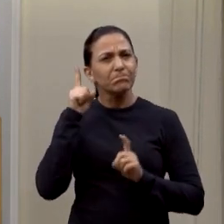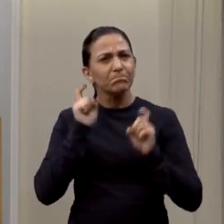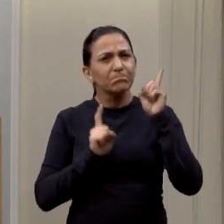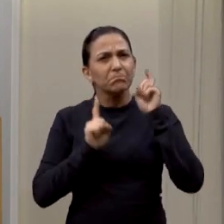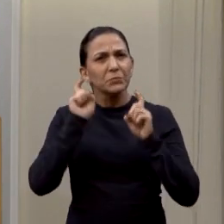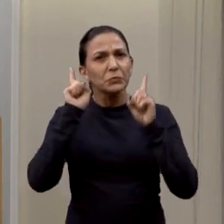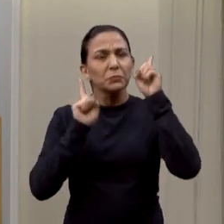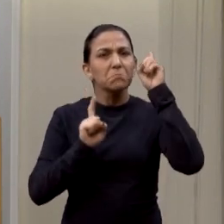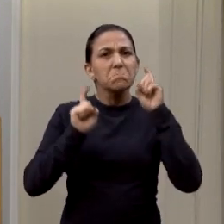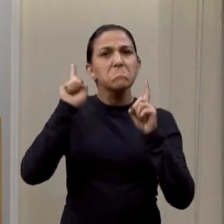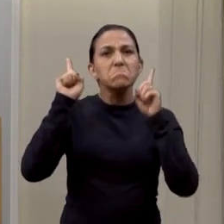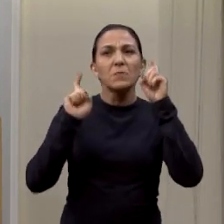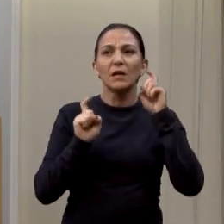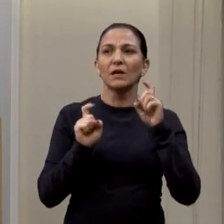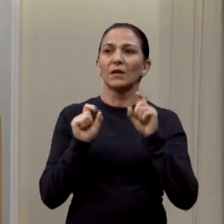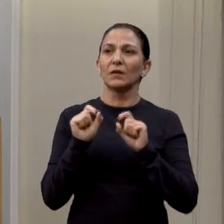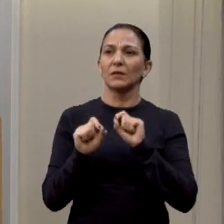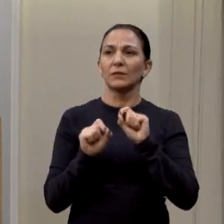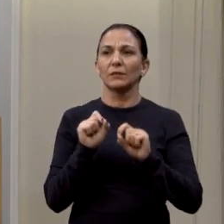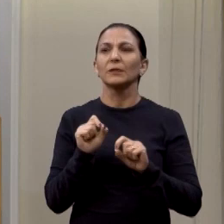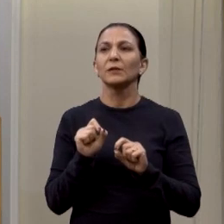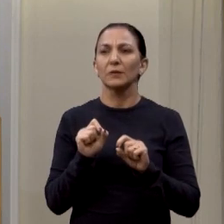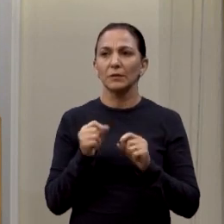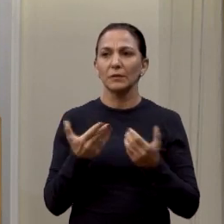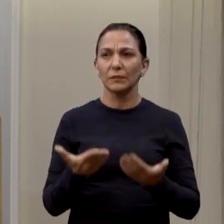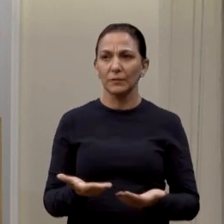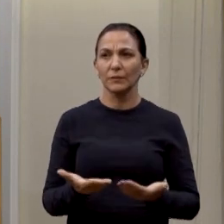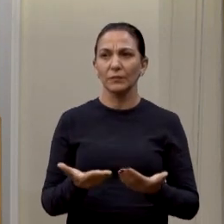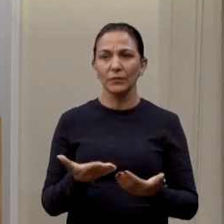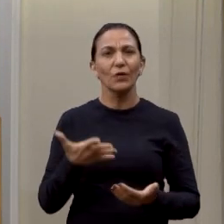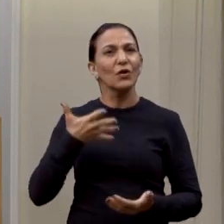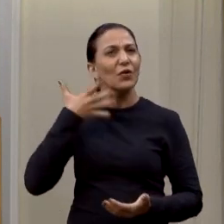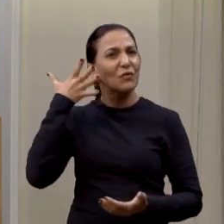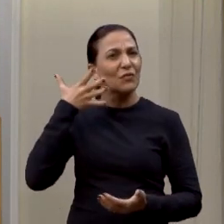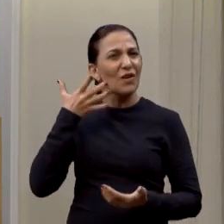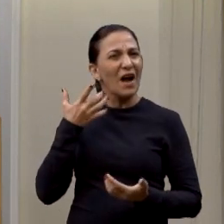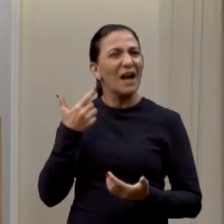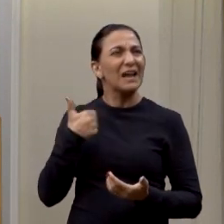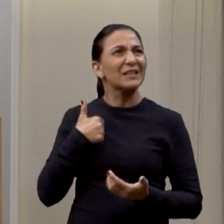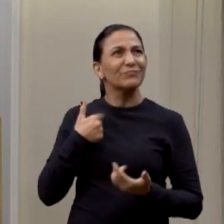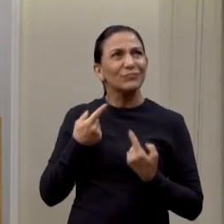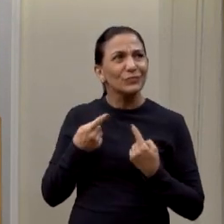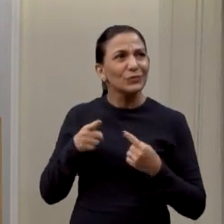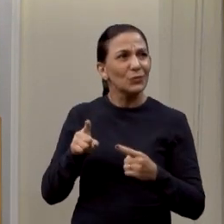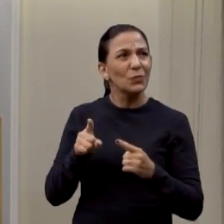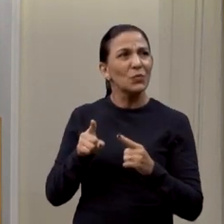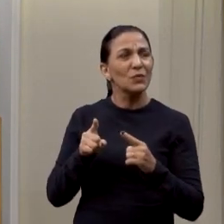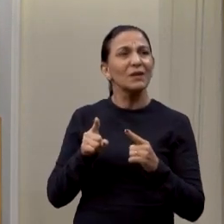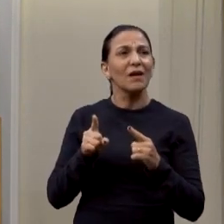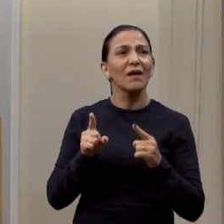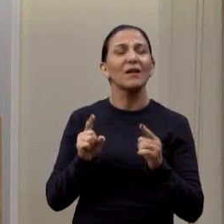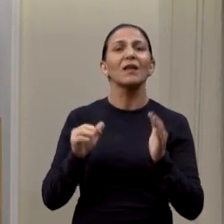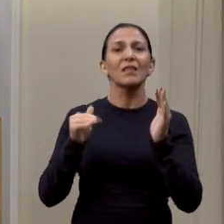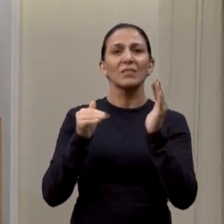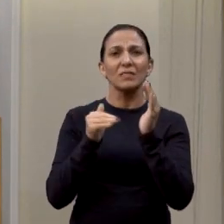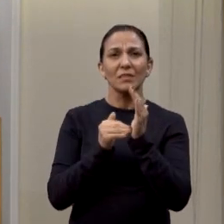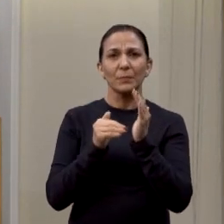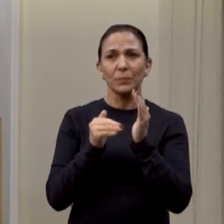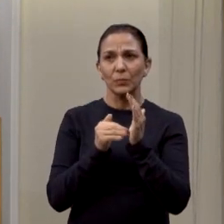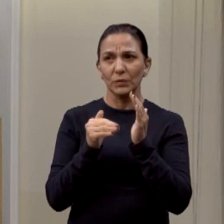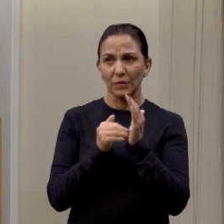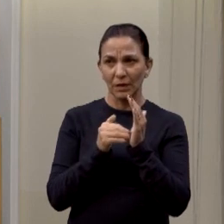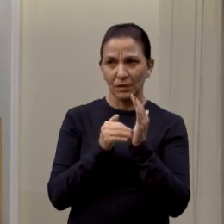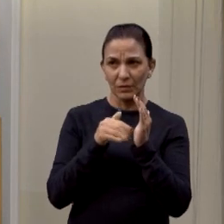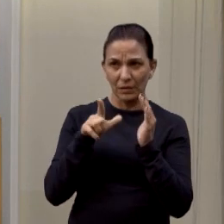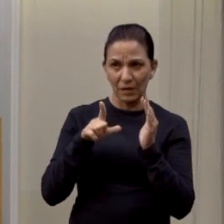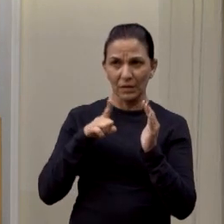não somente uma fala de repúdio ao que acontece na Câmara dos Deputados, que é a